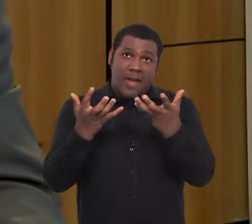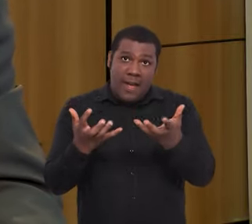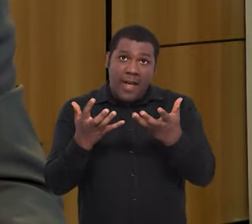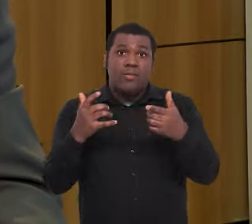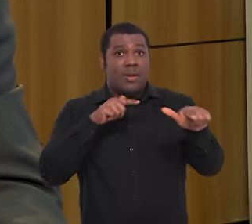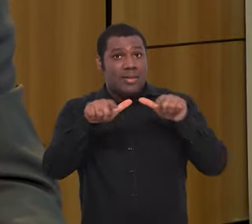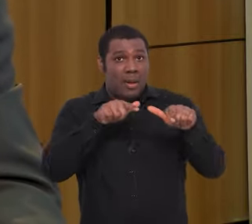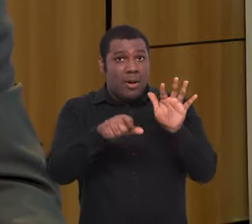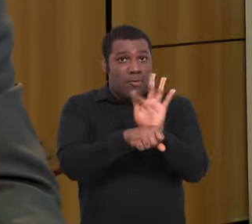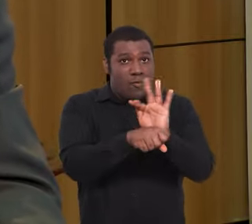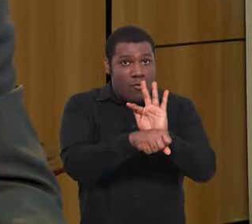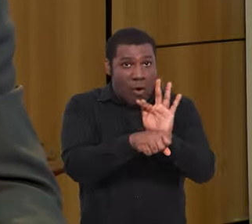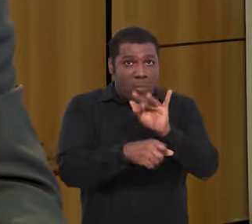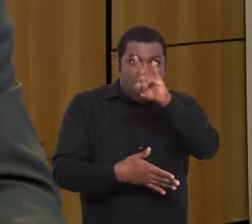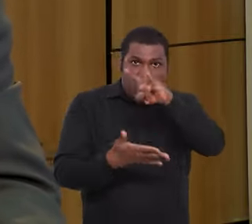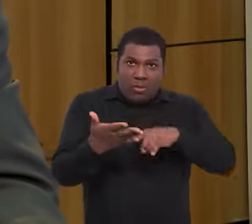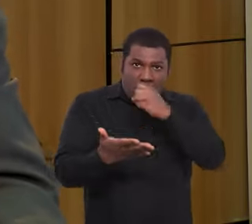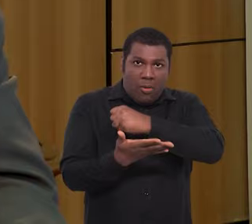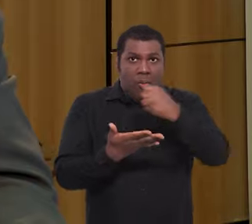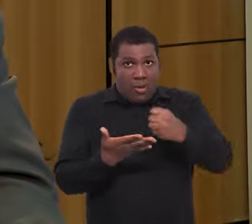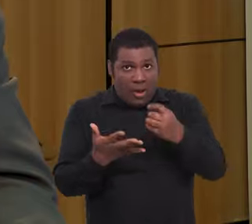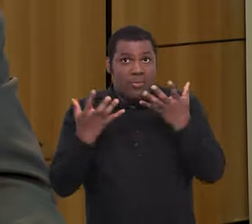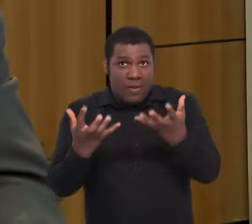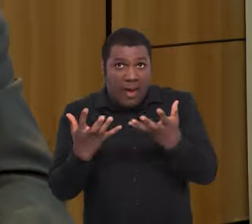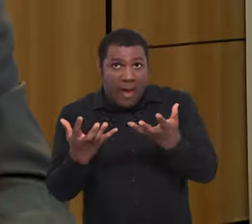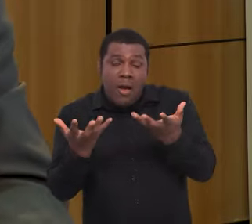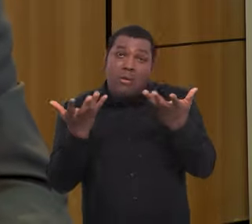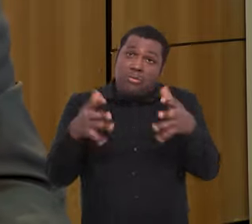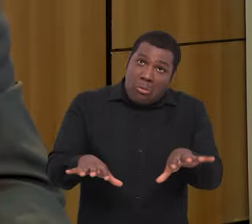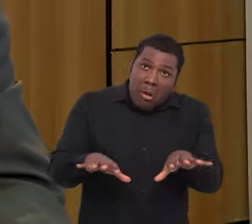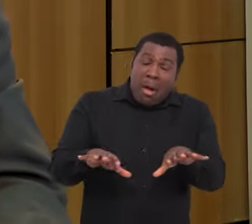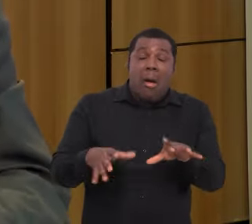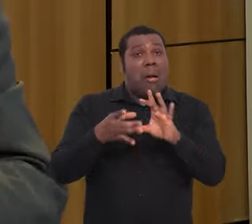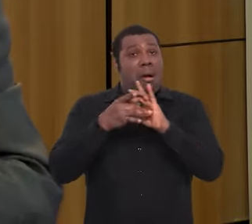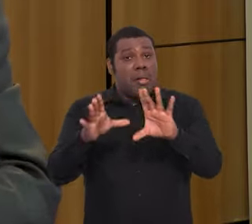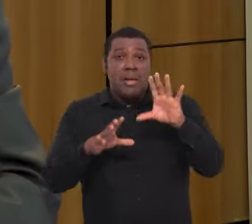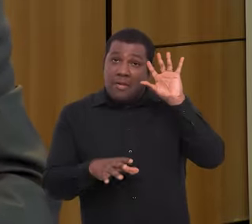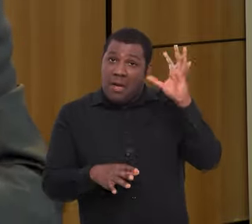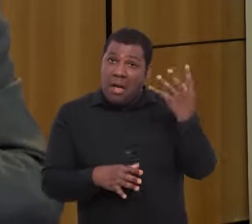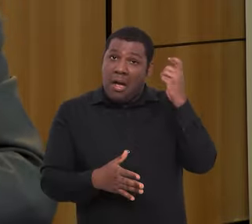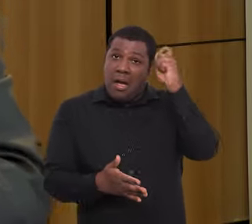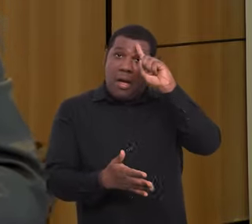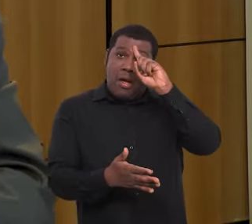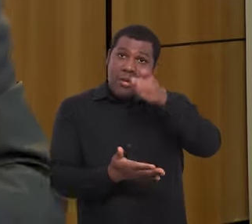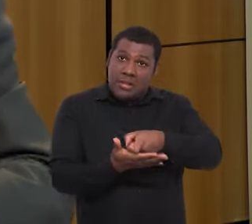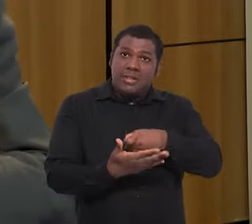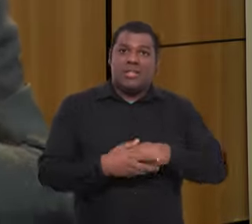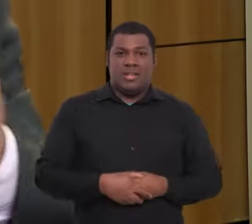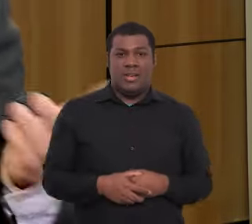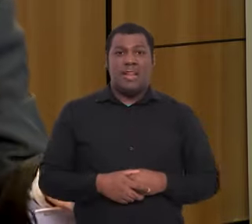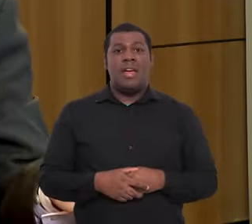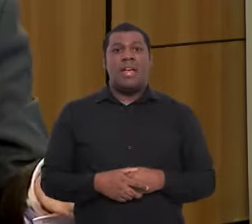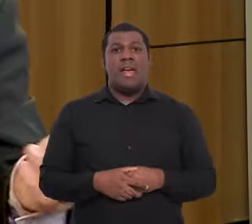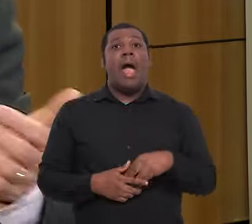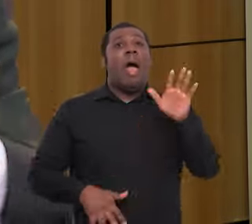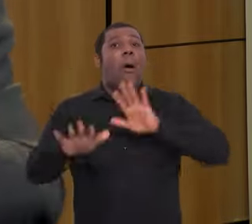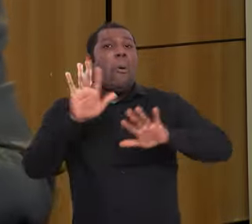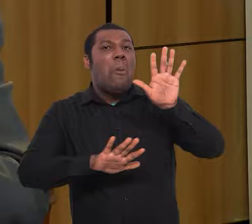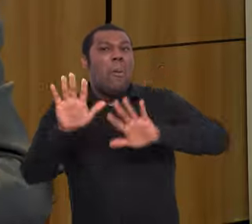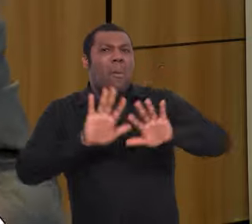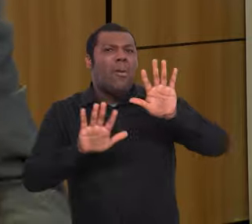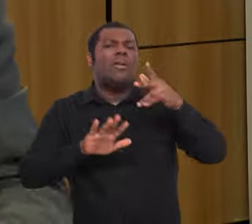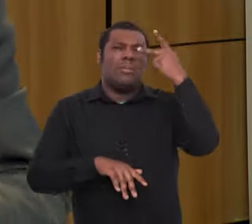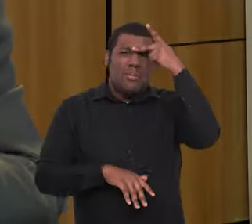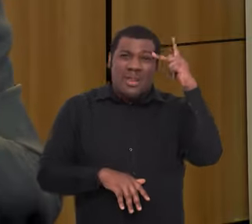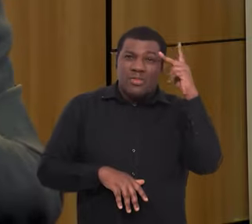então deixa de ouvir as as baboseiras que dizem a você o projeto é ruim vai te prejudicar só ajuda o governo só